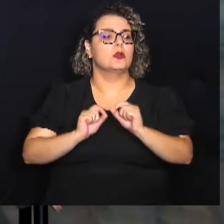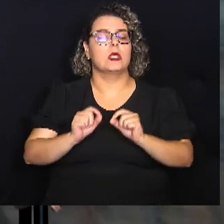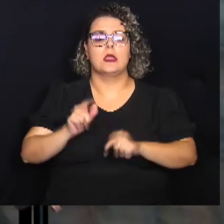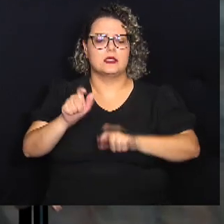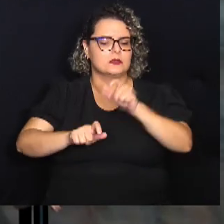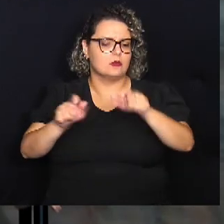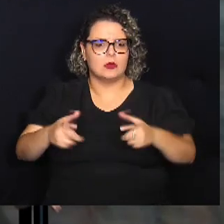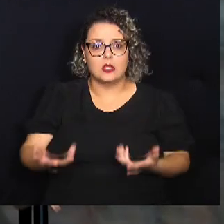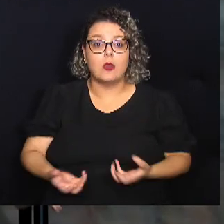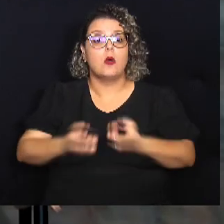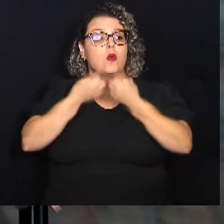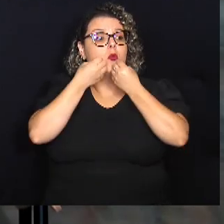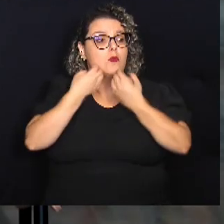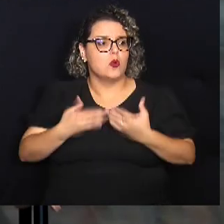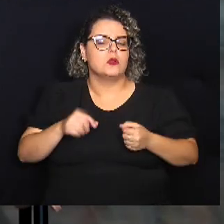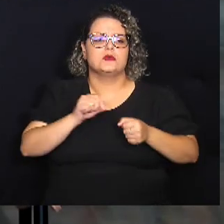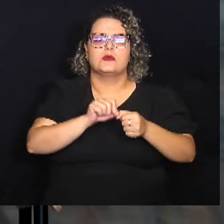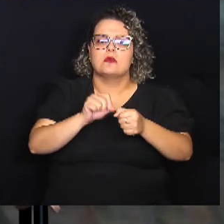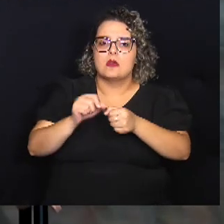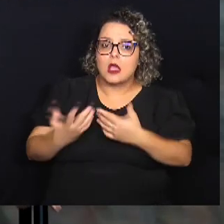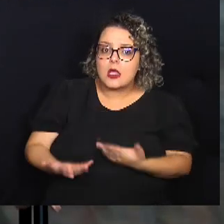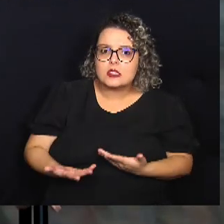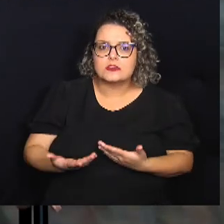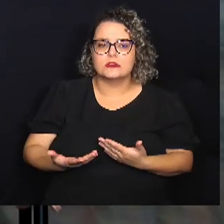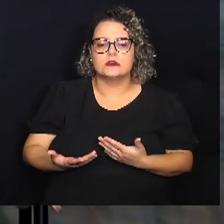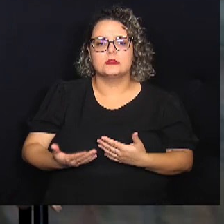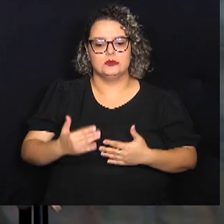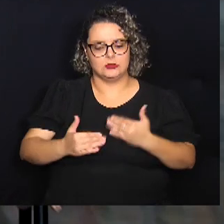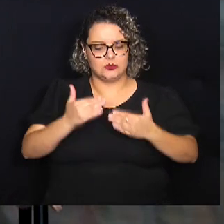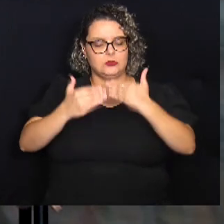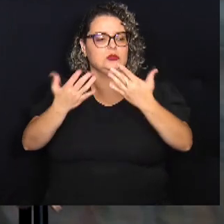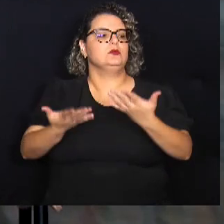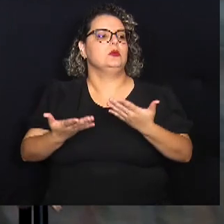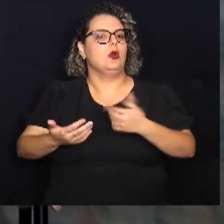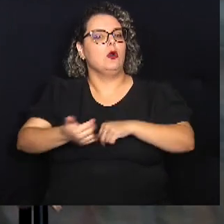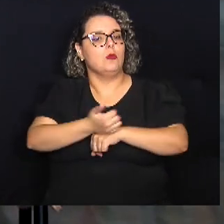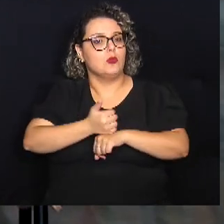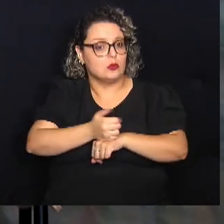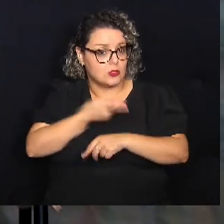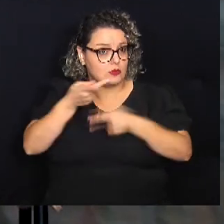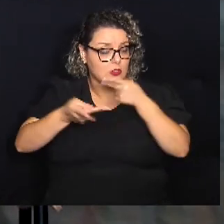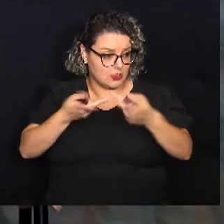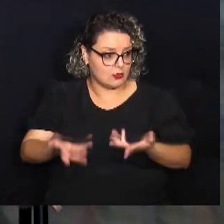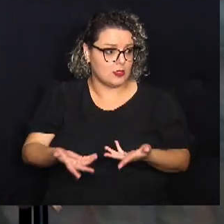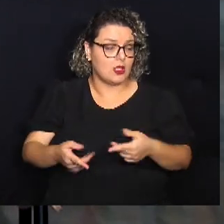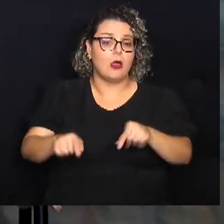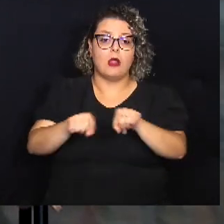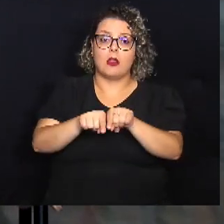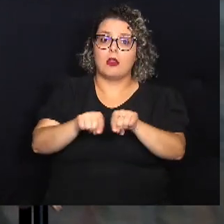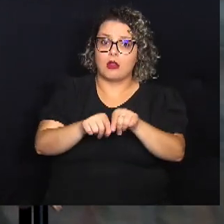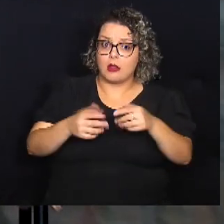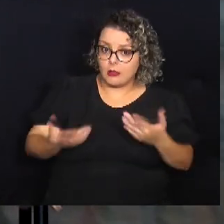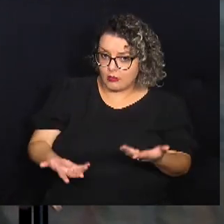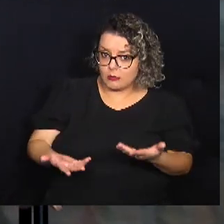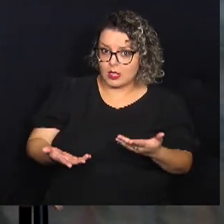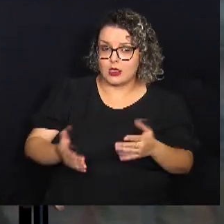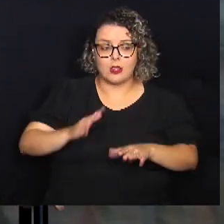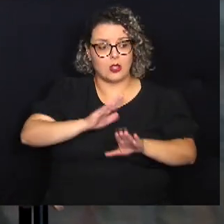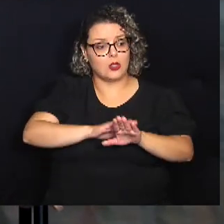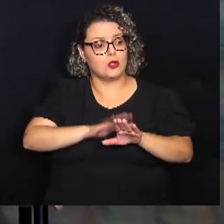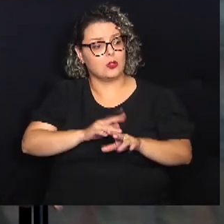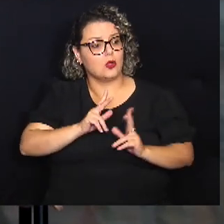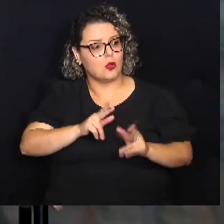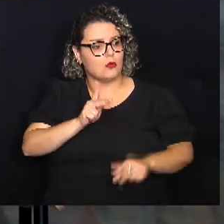são boas naquilo que fazem, né, nas tarefas que desenvolvem profissionalmente falando, também atuando como